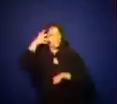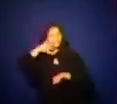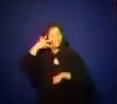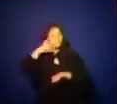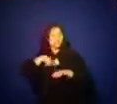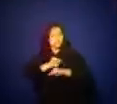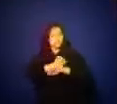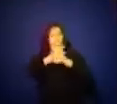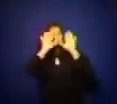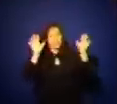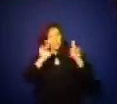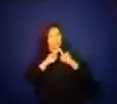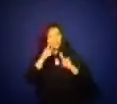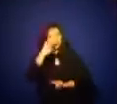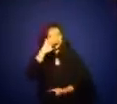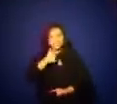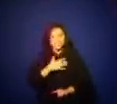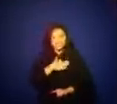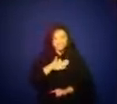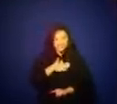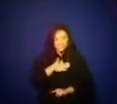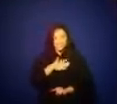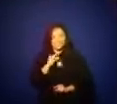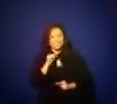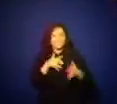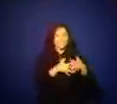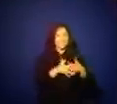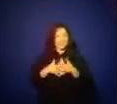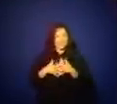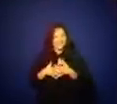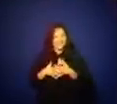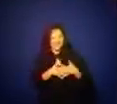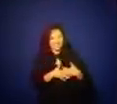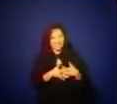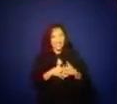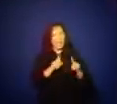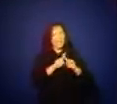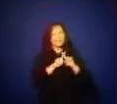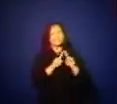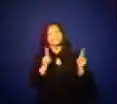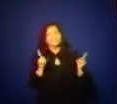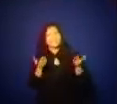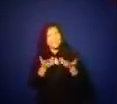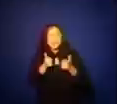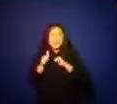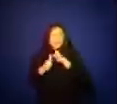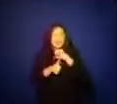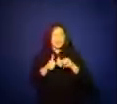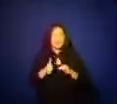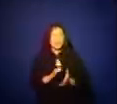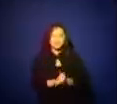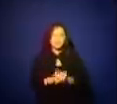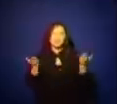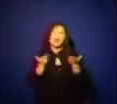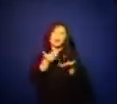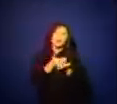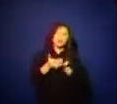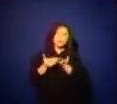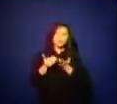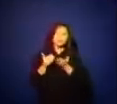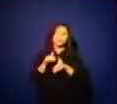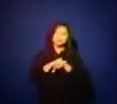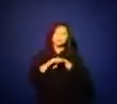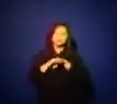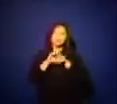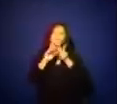posição um pouco mais complicada mas a gente mudou aqui então acho que a gente podia começar conversando um pouco